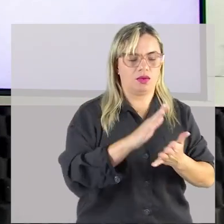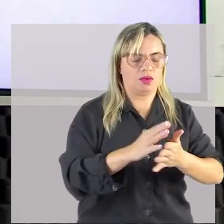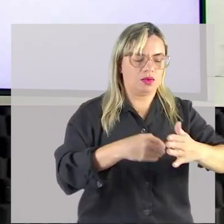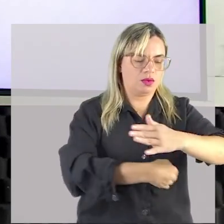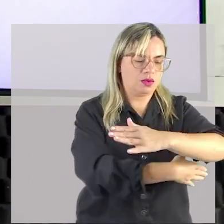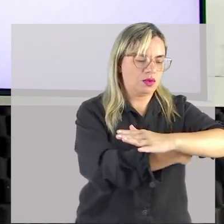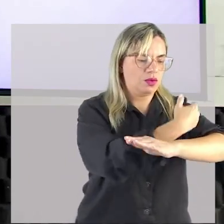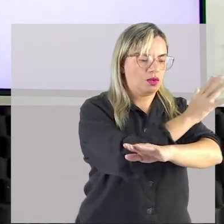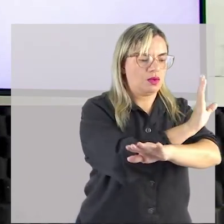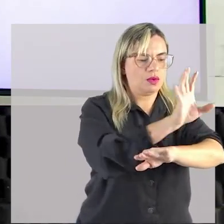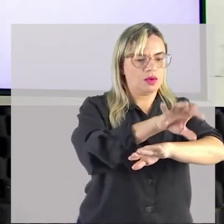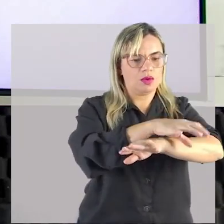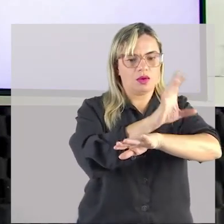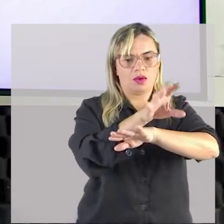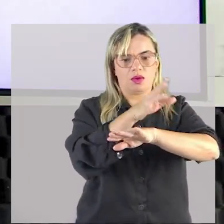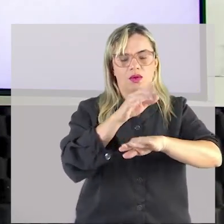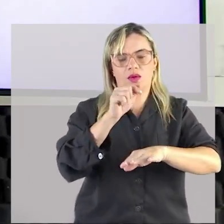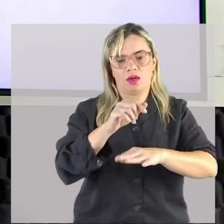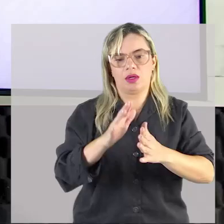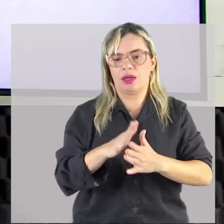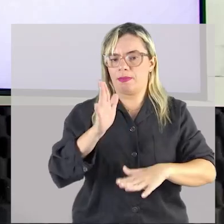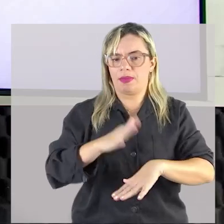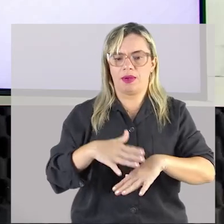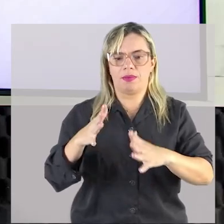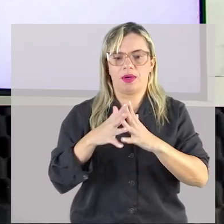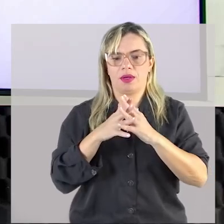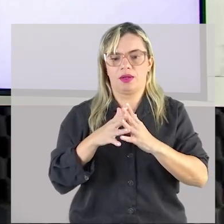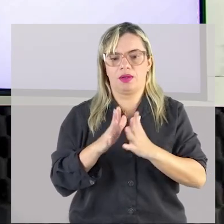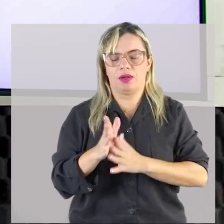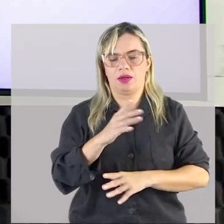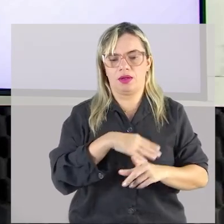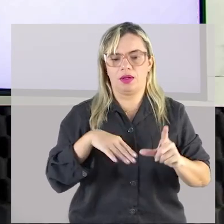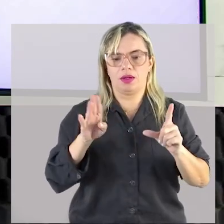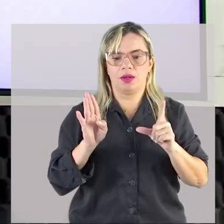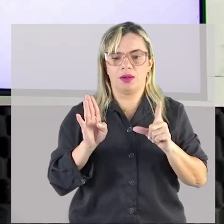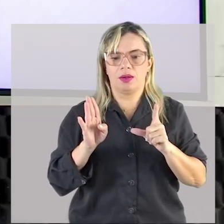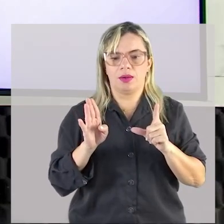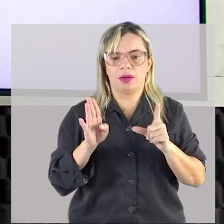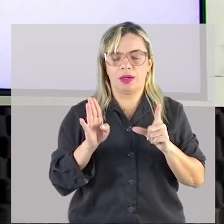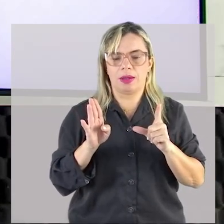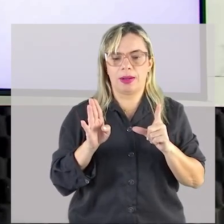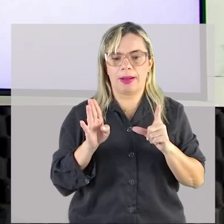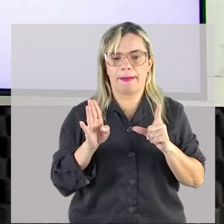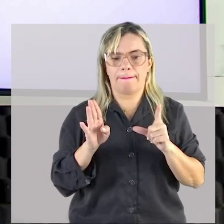a comunidade, a letra A já está fora. Letra B, biosfera,